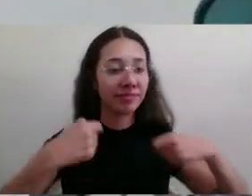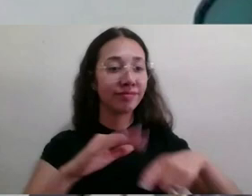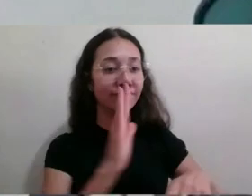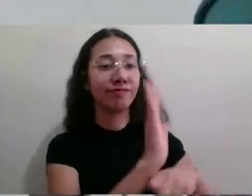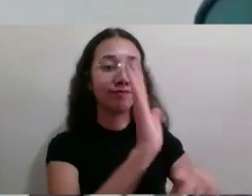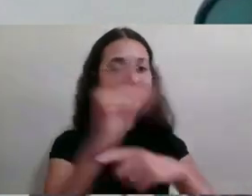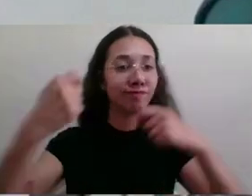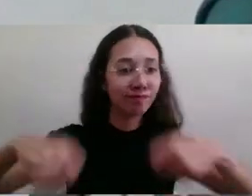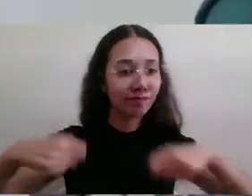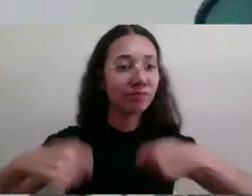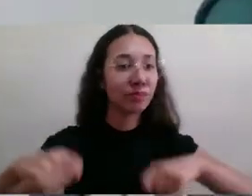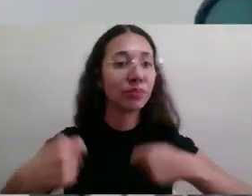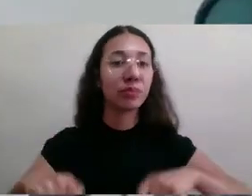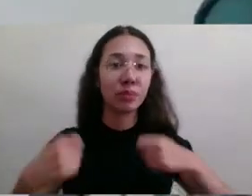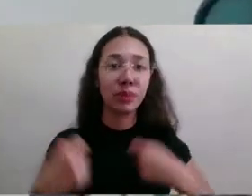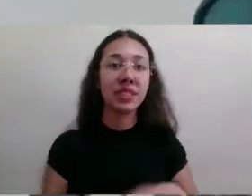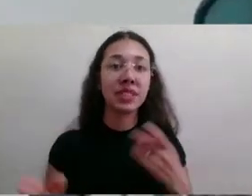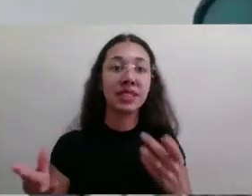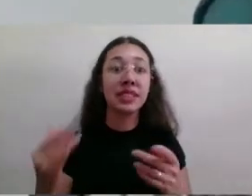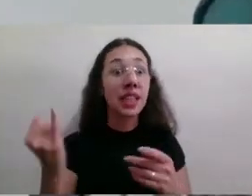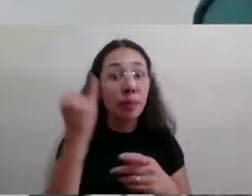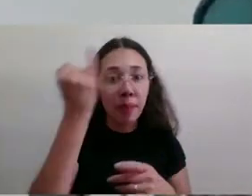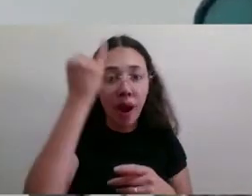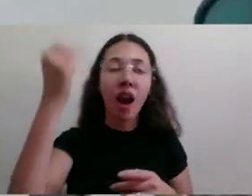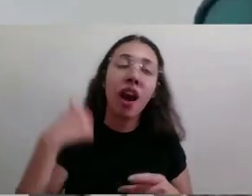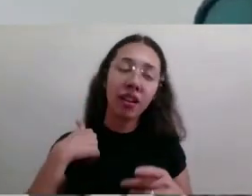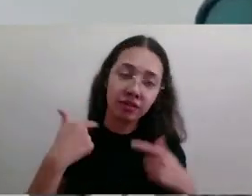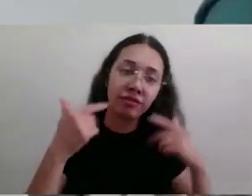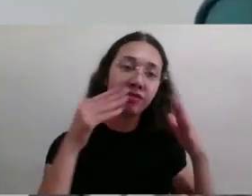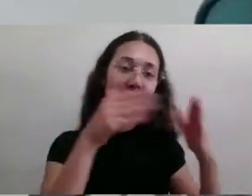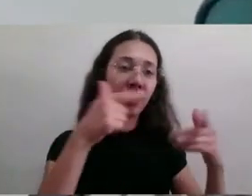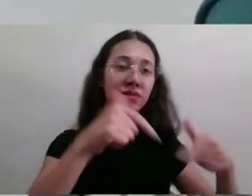que está demandando, que está chamando a gente.